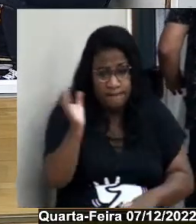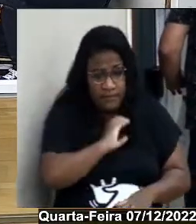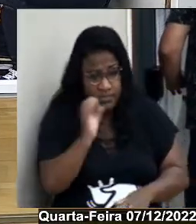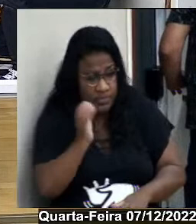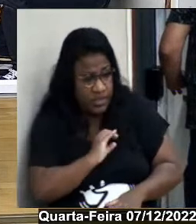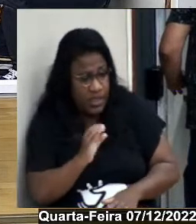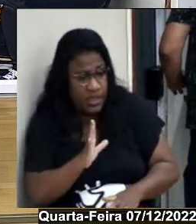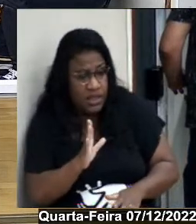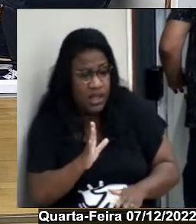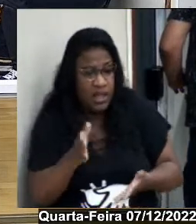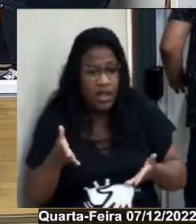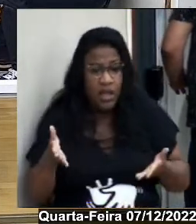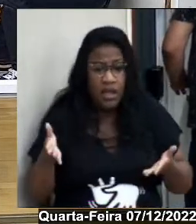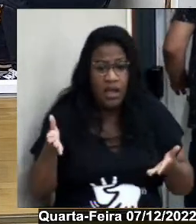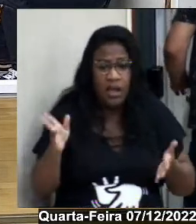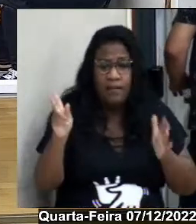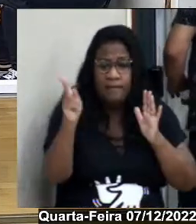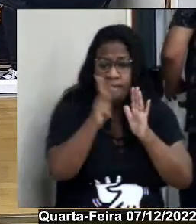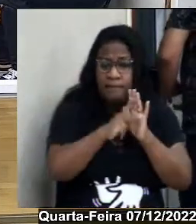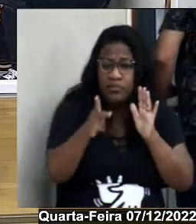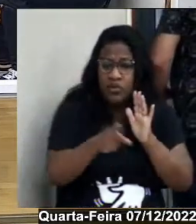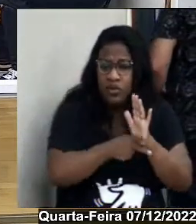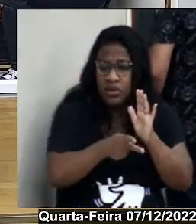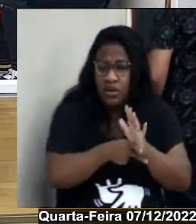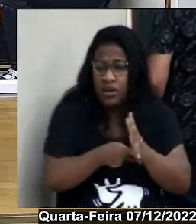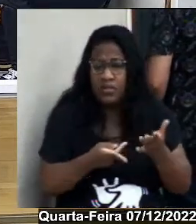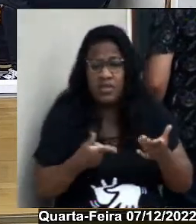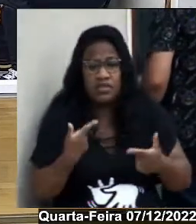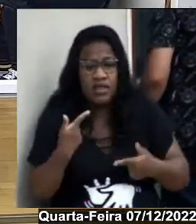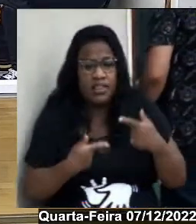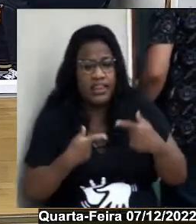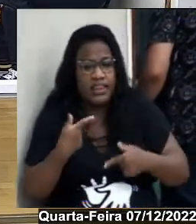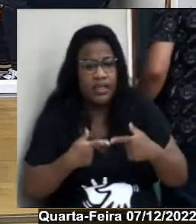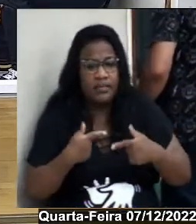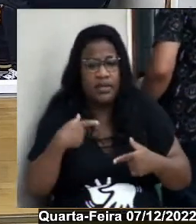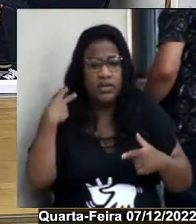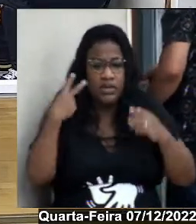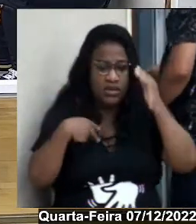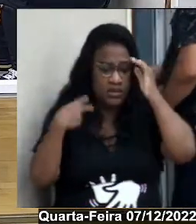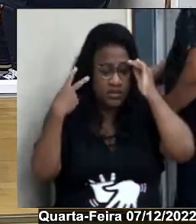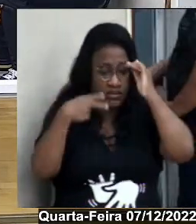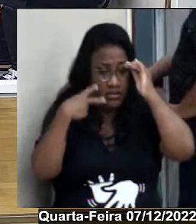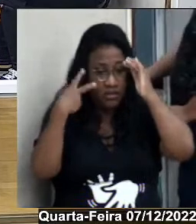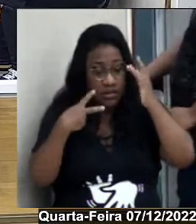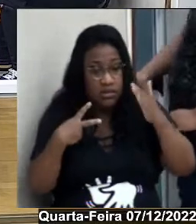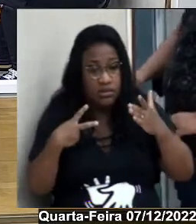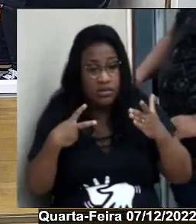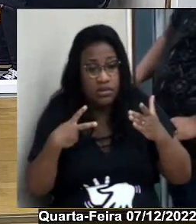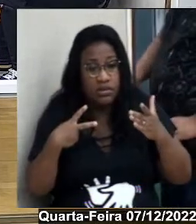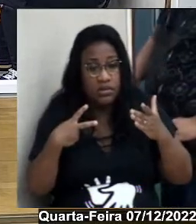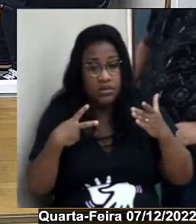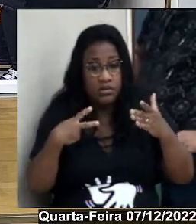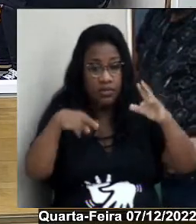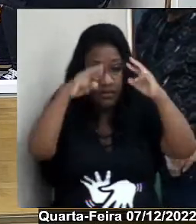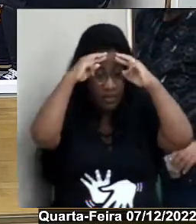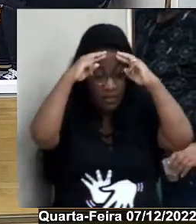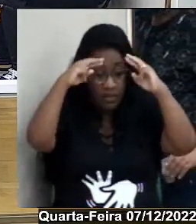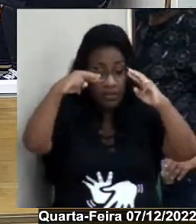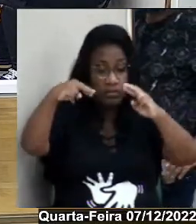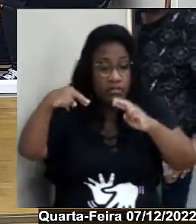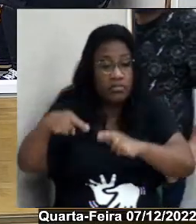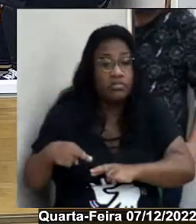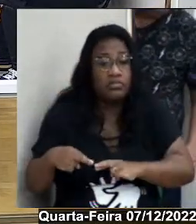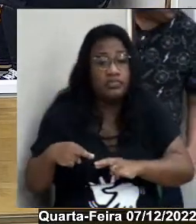de urgência, sem qualquer debate para com os vereadores, para com essa casa, para mim é um